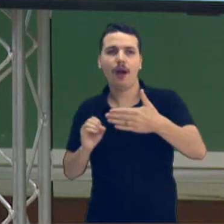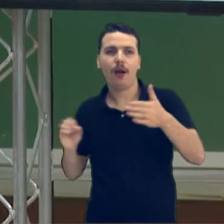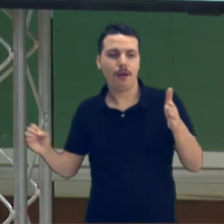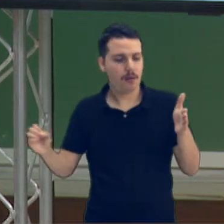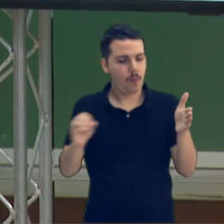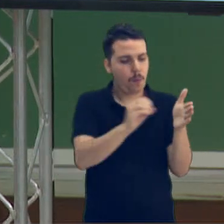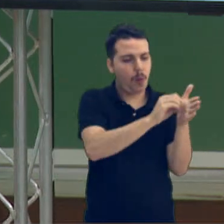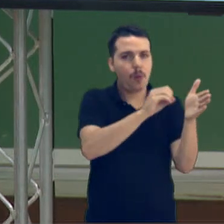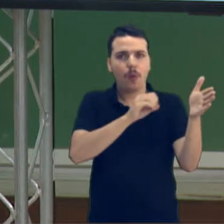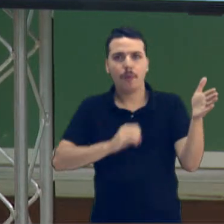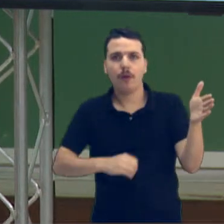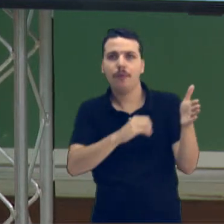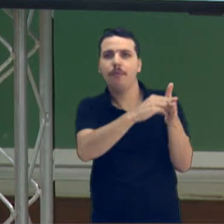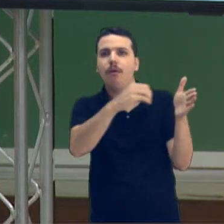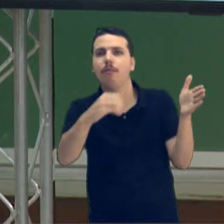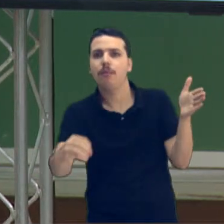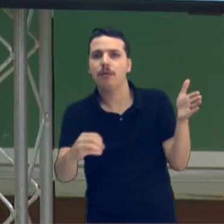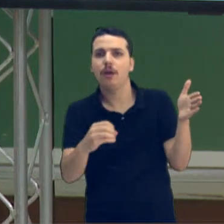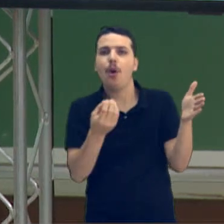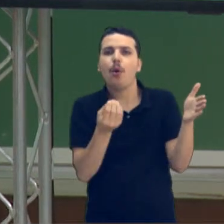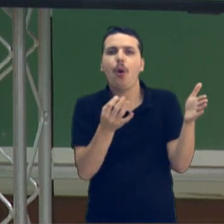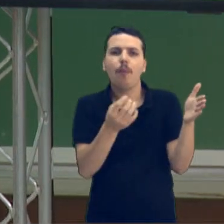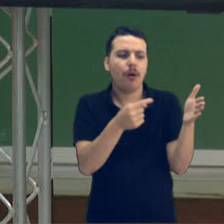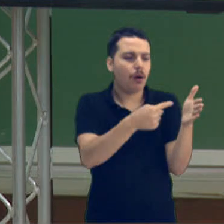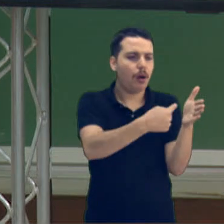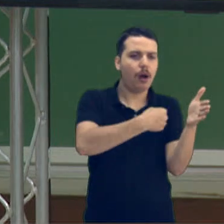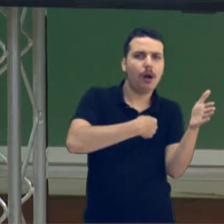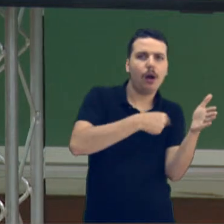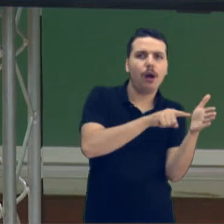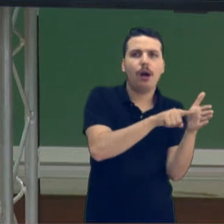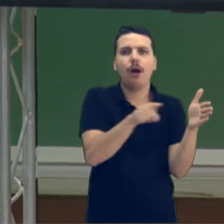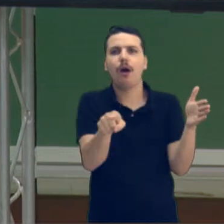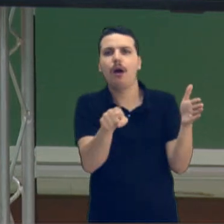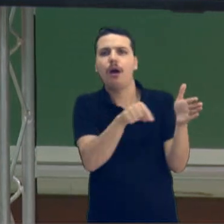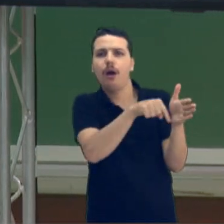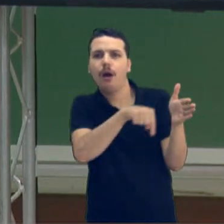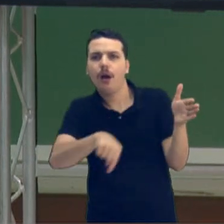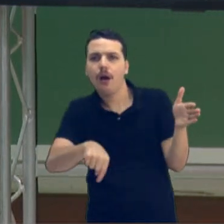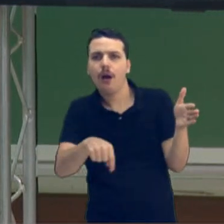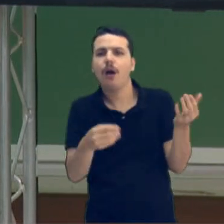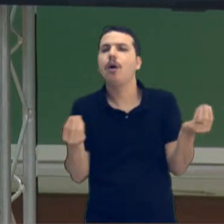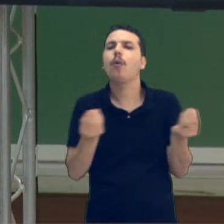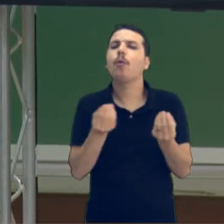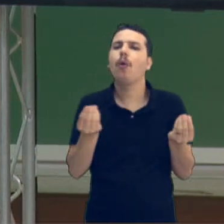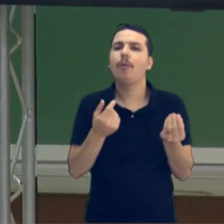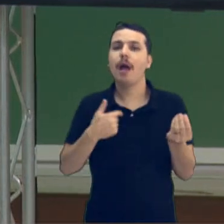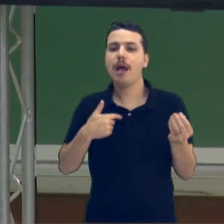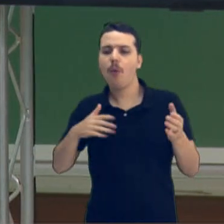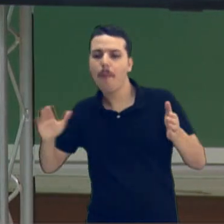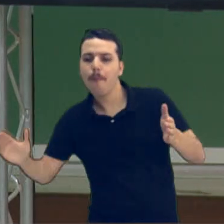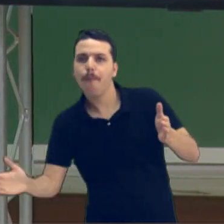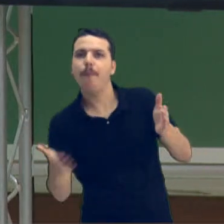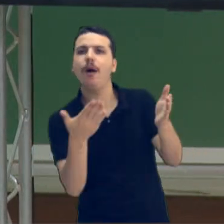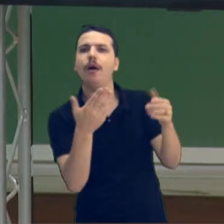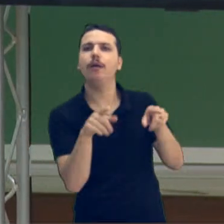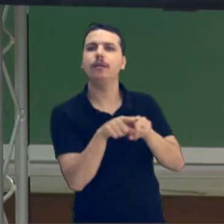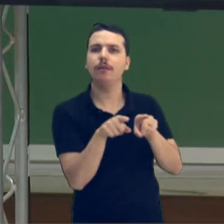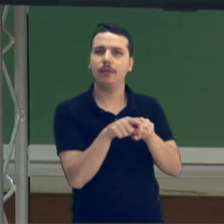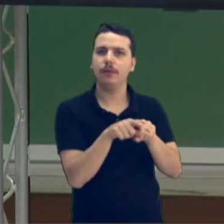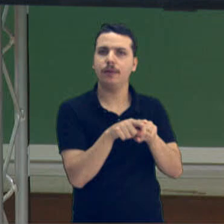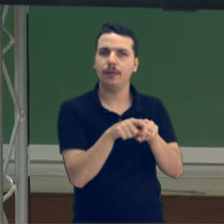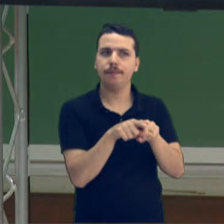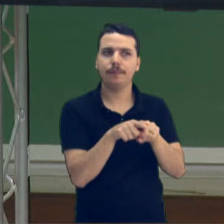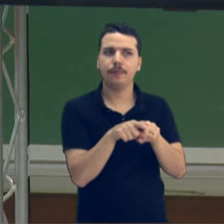para ficar bem esperto, né? Como que você pega para fazer dependendo do rebote, né? Como que ela veio,